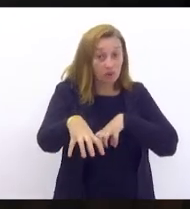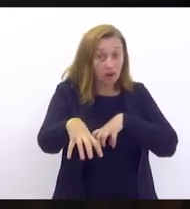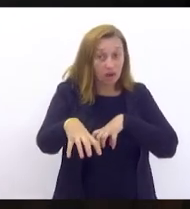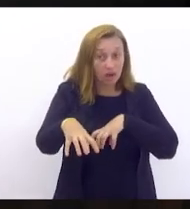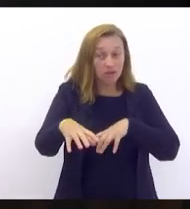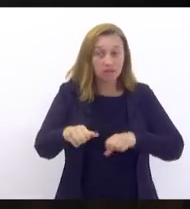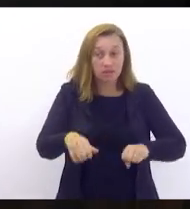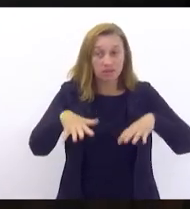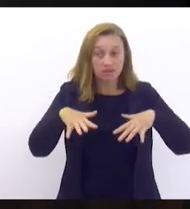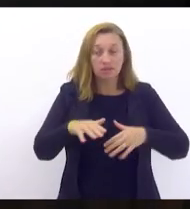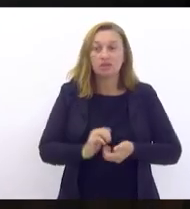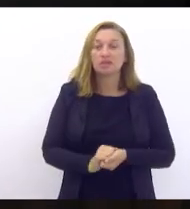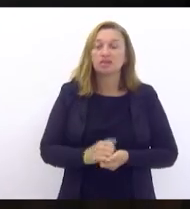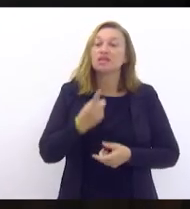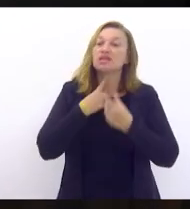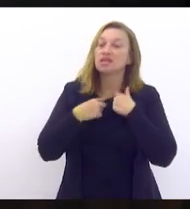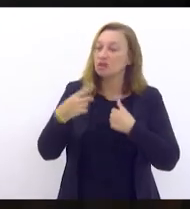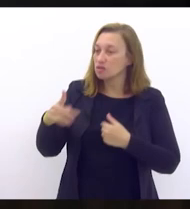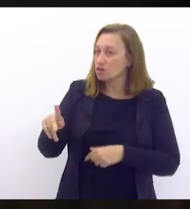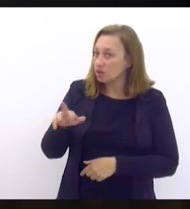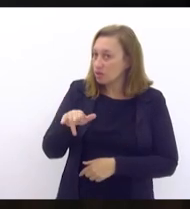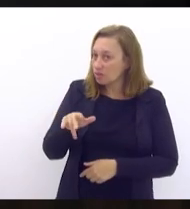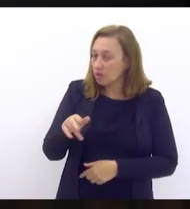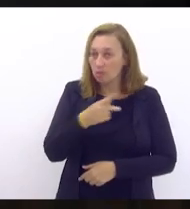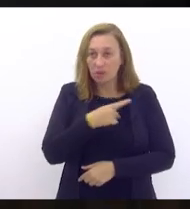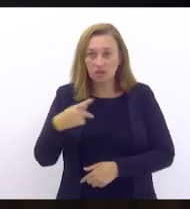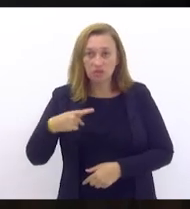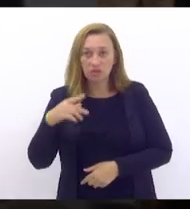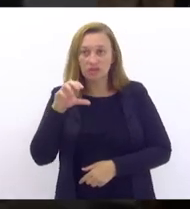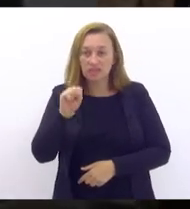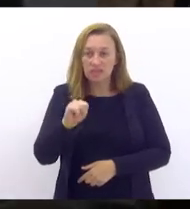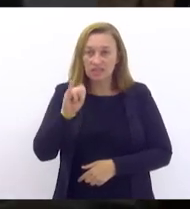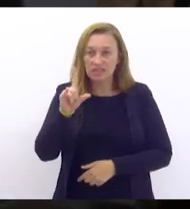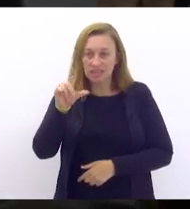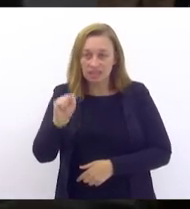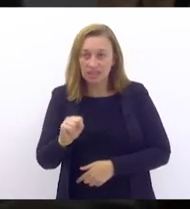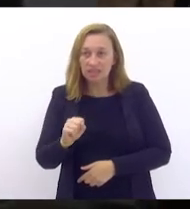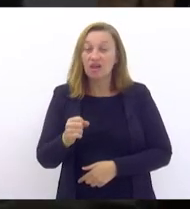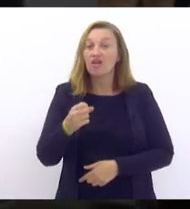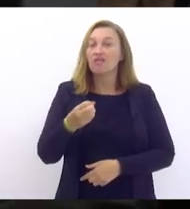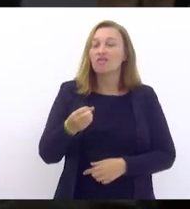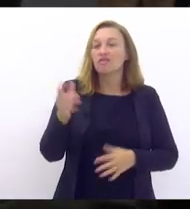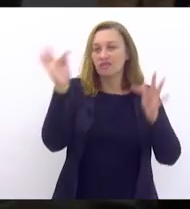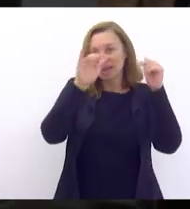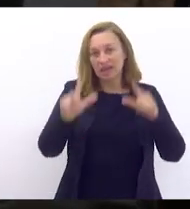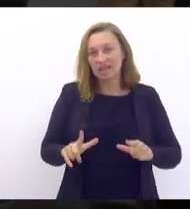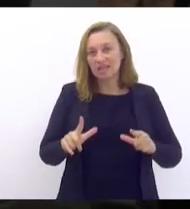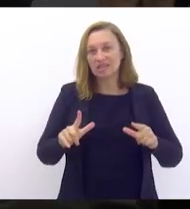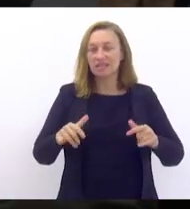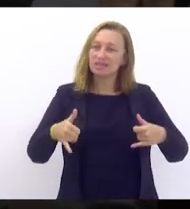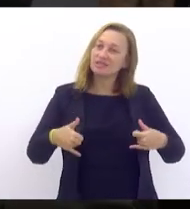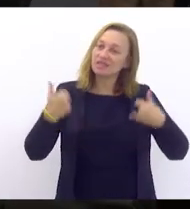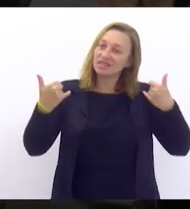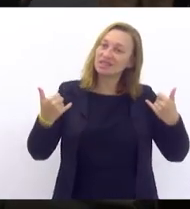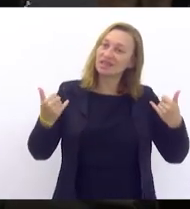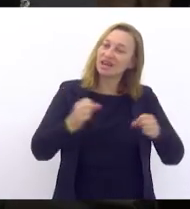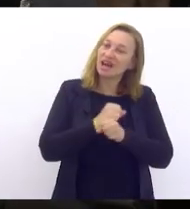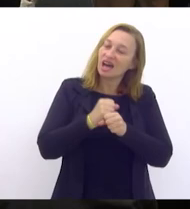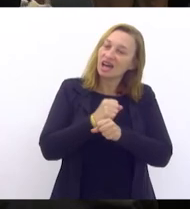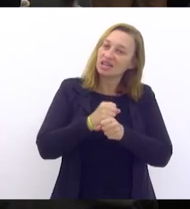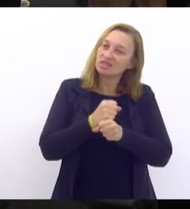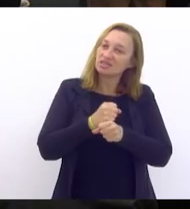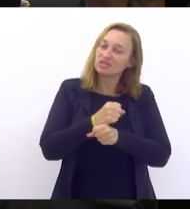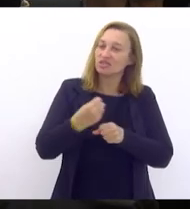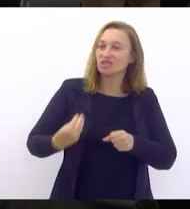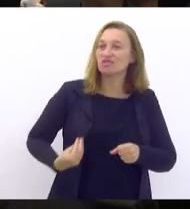para desejar ao seu irmão, nosso pastor Silas Malafaia, feliz aniversário, muitos anos de vida e sucesso, seu Samuel. Por